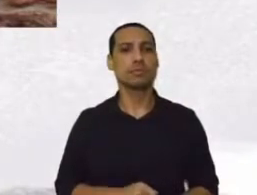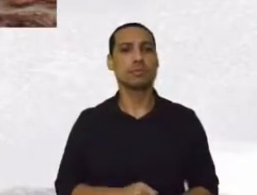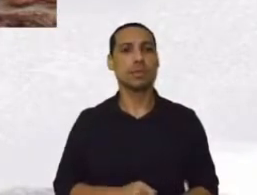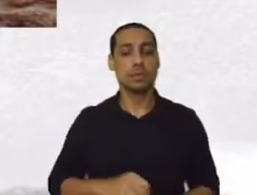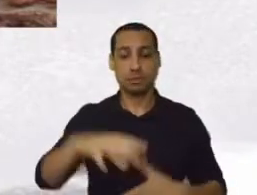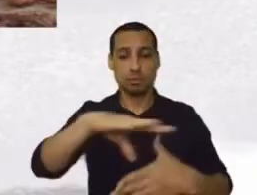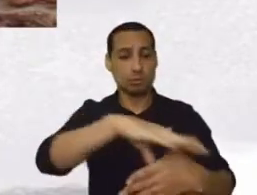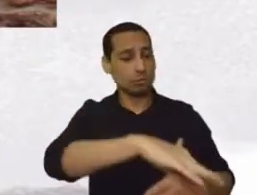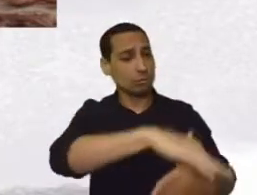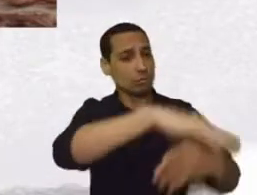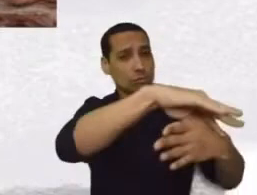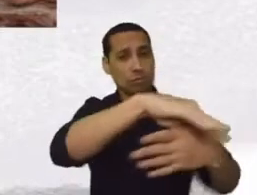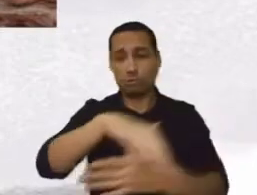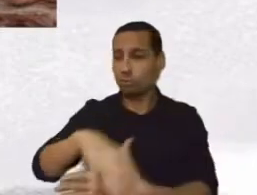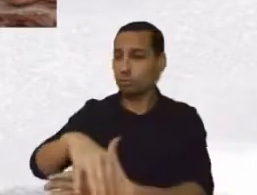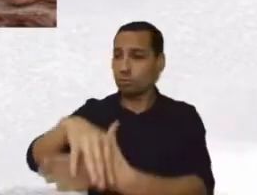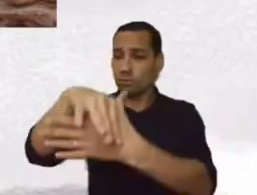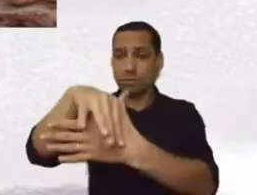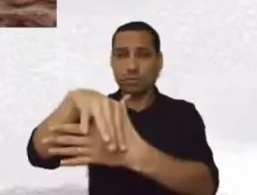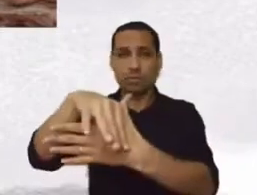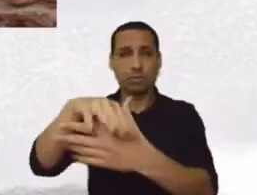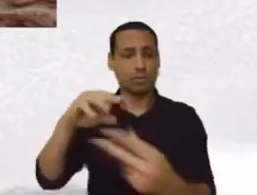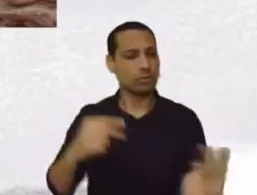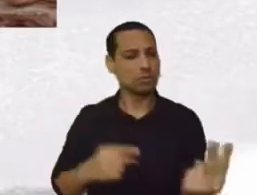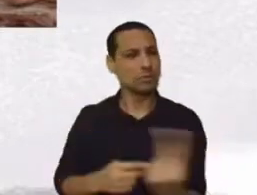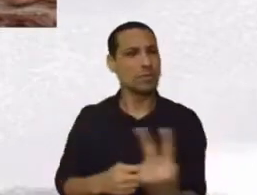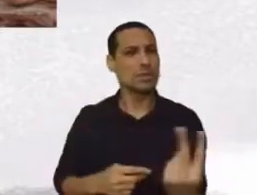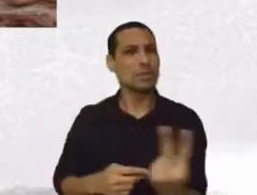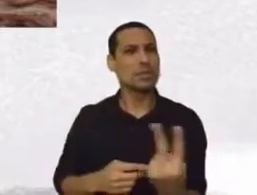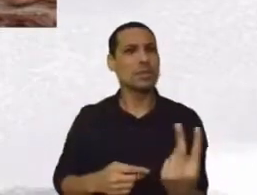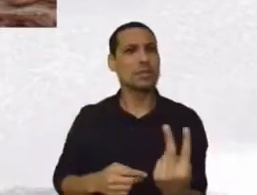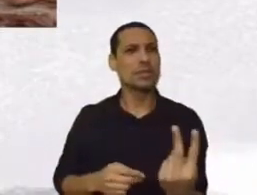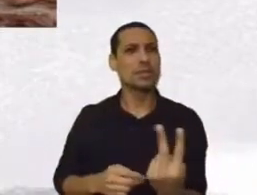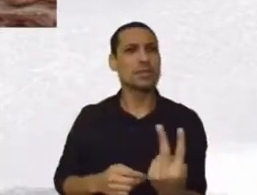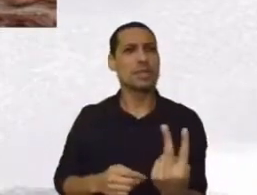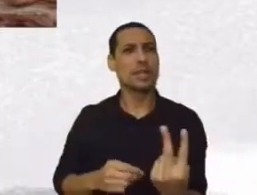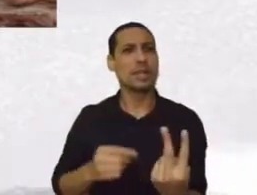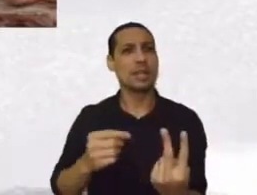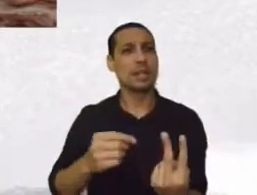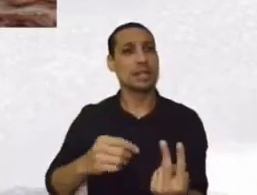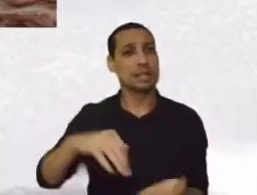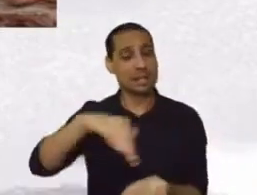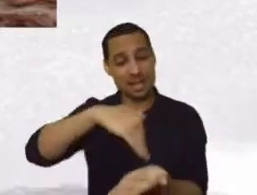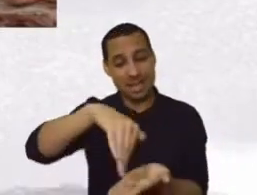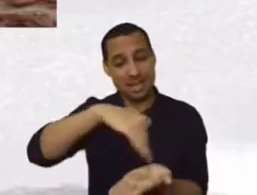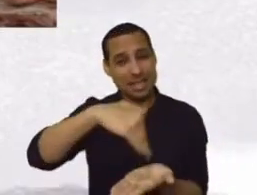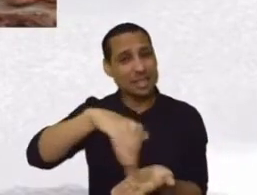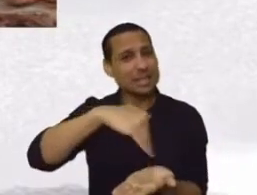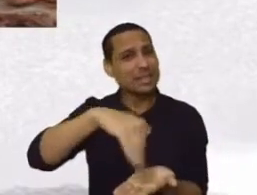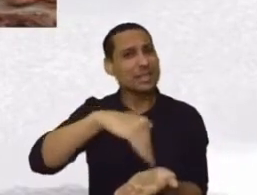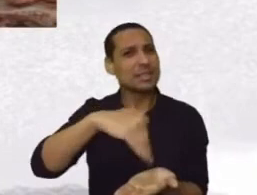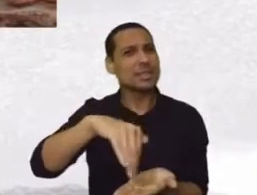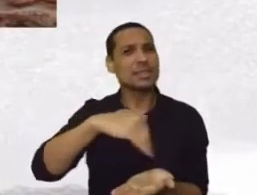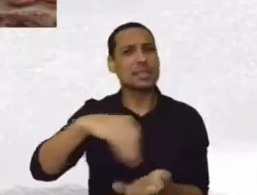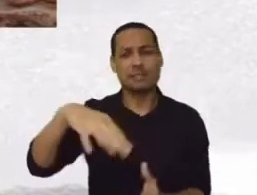dois ex-presidentes da CUT, dois ex-secretários internacionais da CUT, para